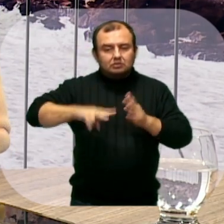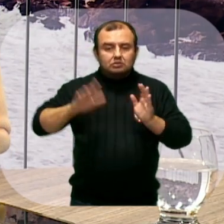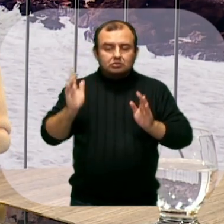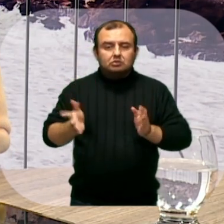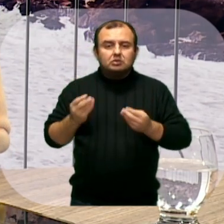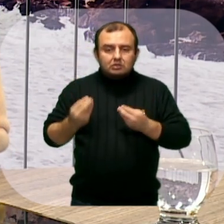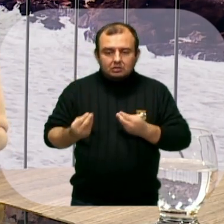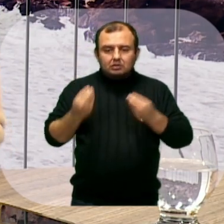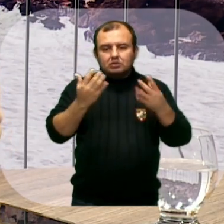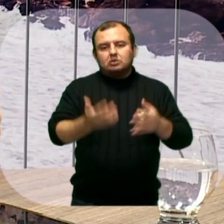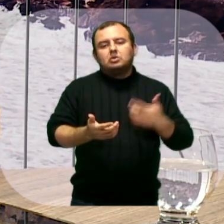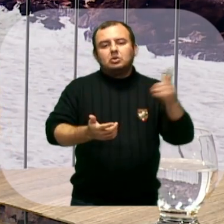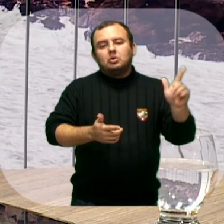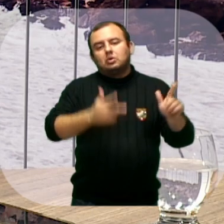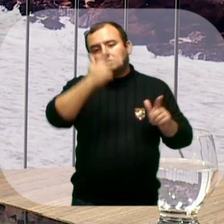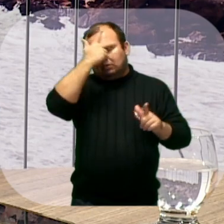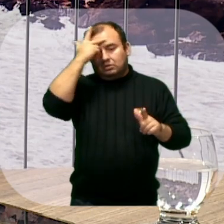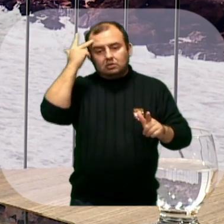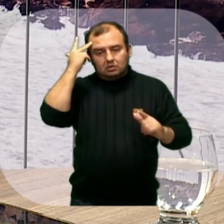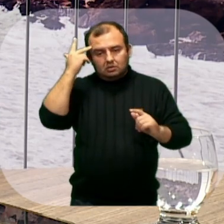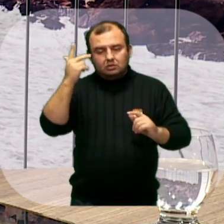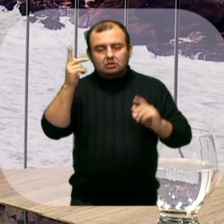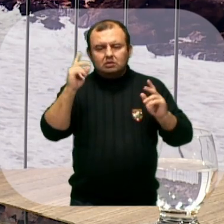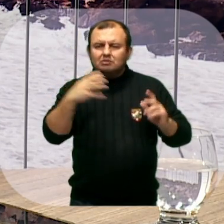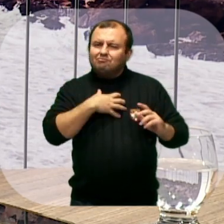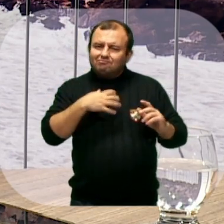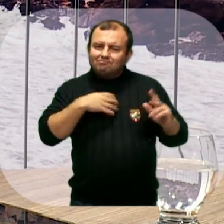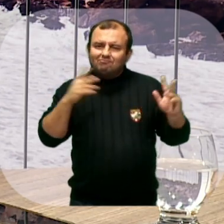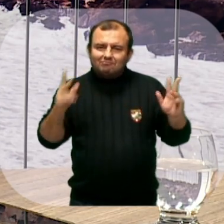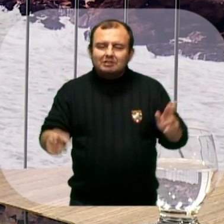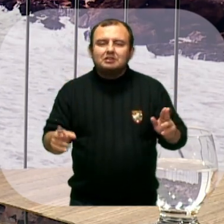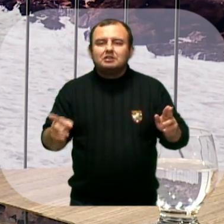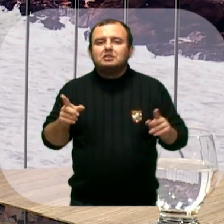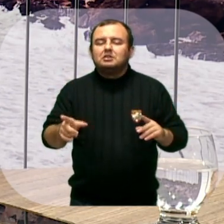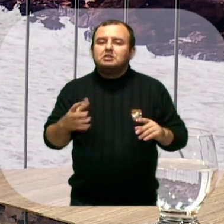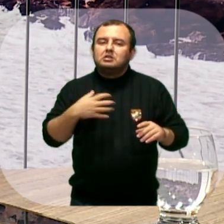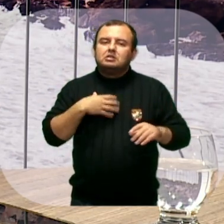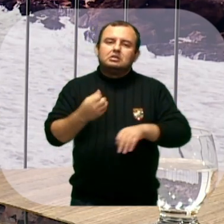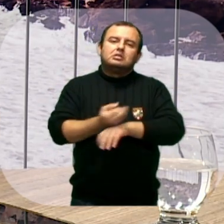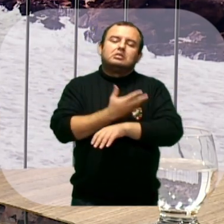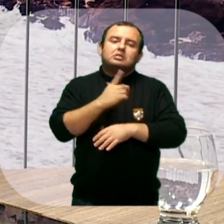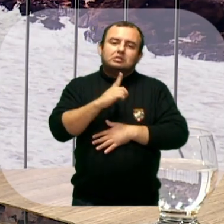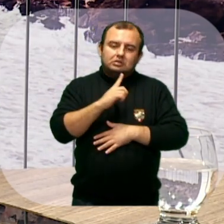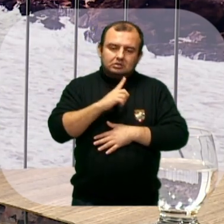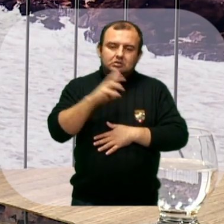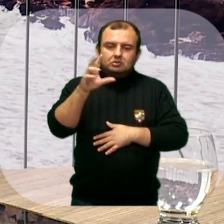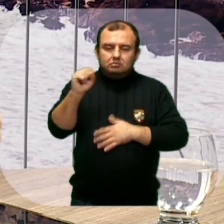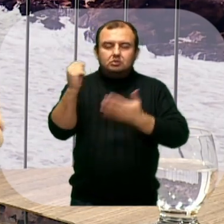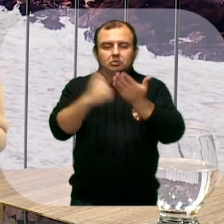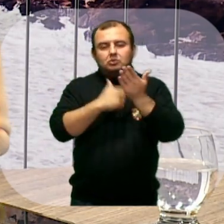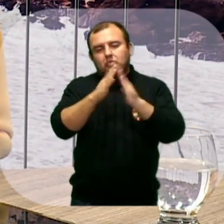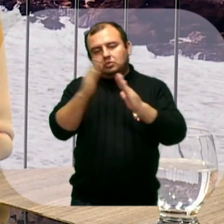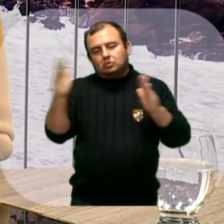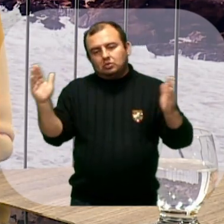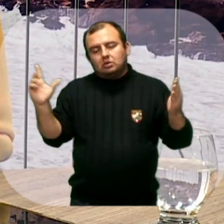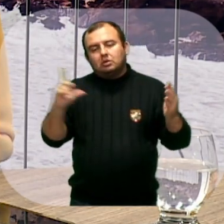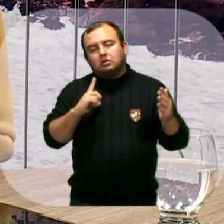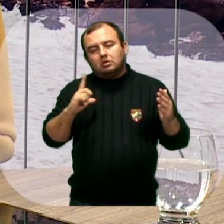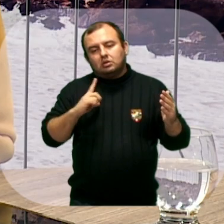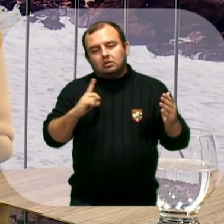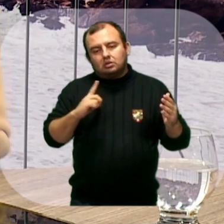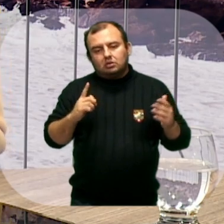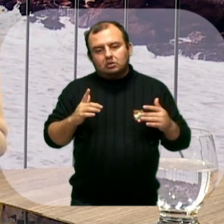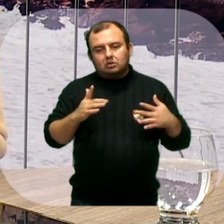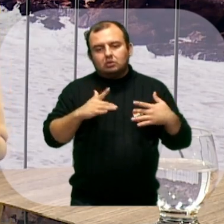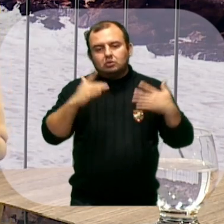quer dar a outra pessoa a mesma sensação e a mesma emoção que você teve, pega o livrinho, nós temos uma portinha lá